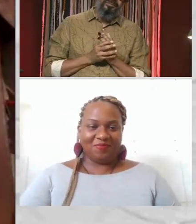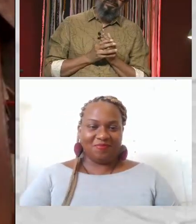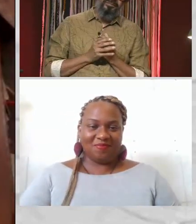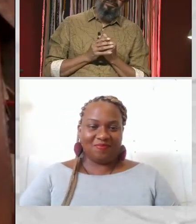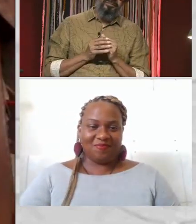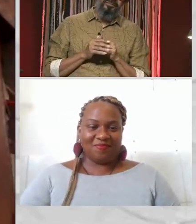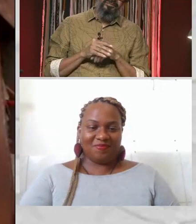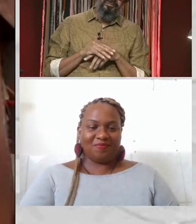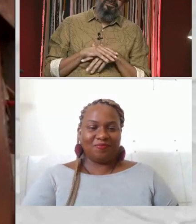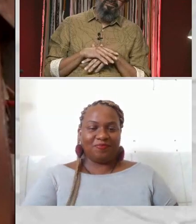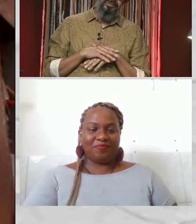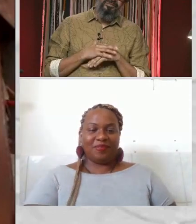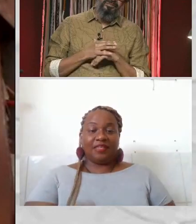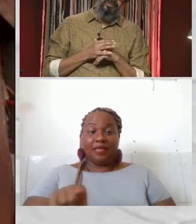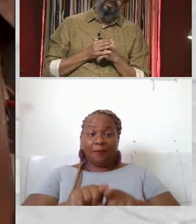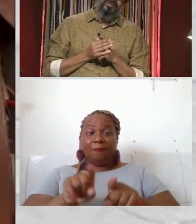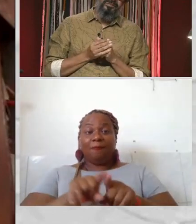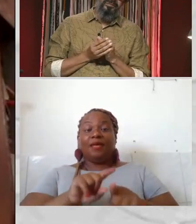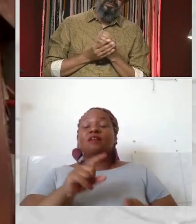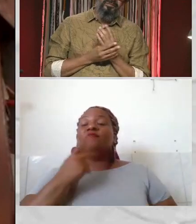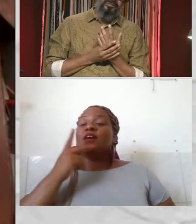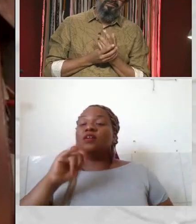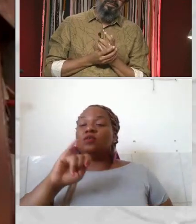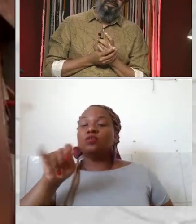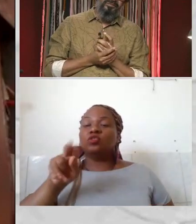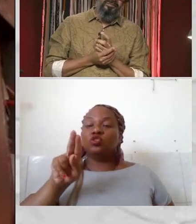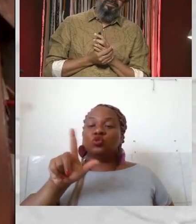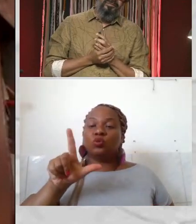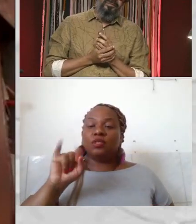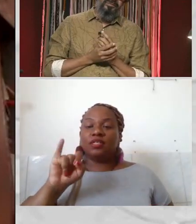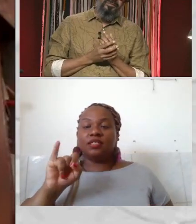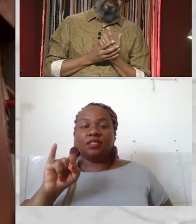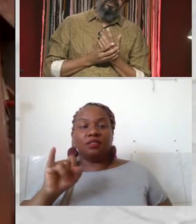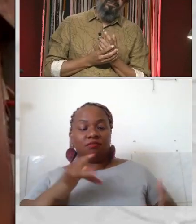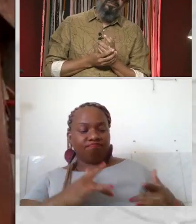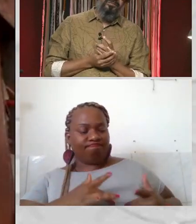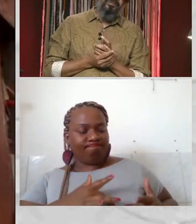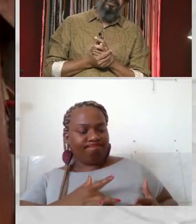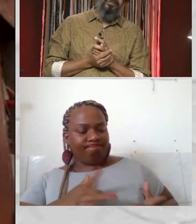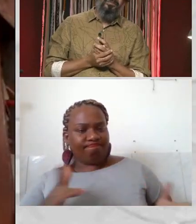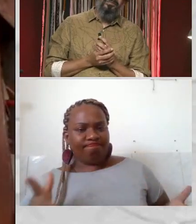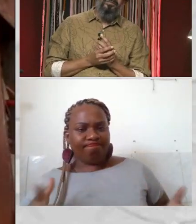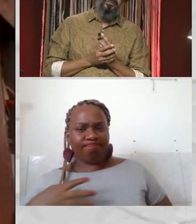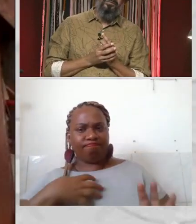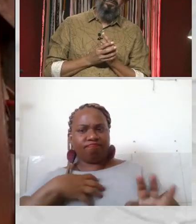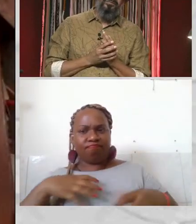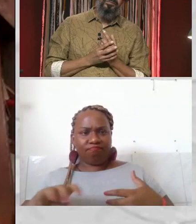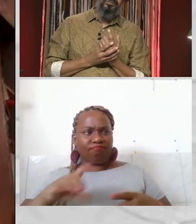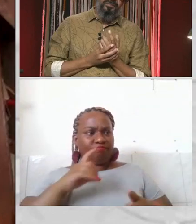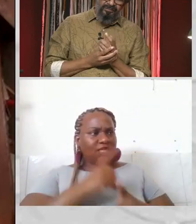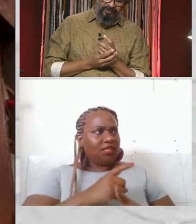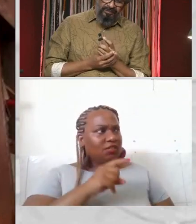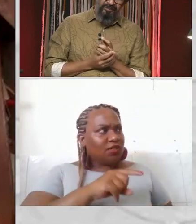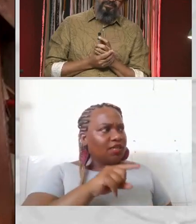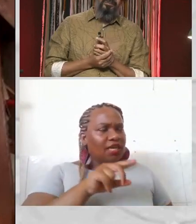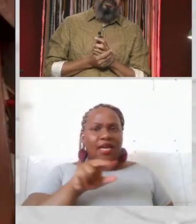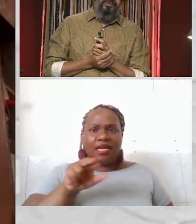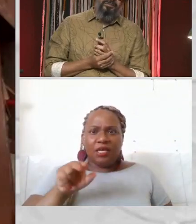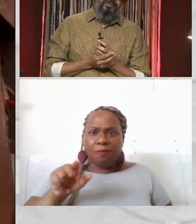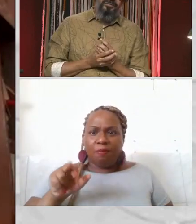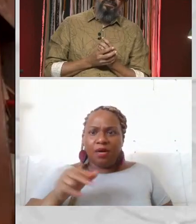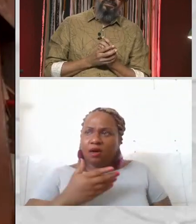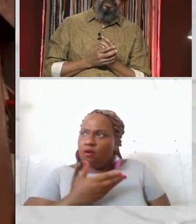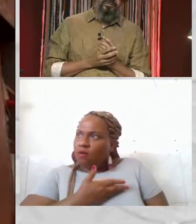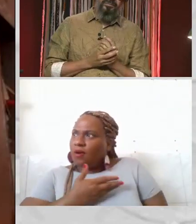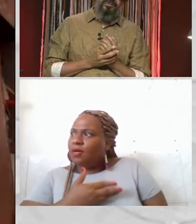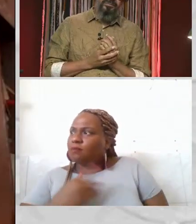Juliana falou em relação à solidariedade, viu? A gente encontrou nesse momento quem são os nossos irmãos e as nossas irmãs, quem é que de fato